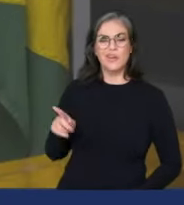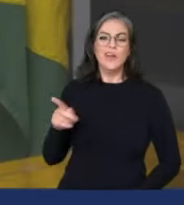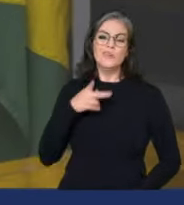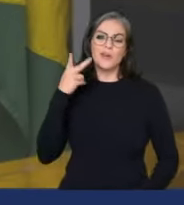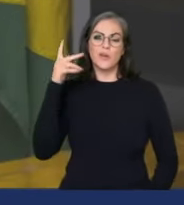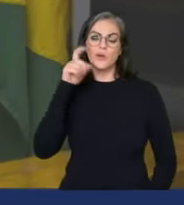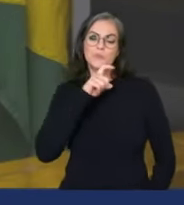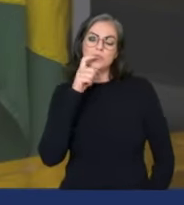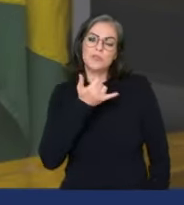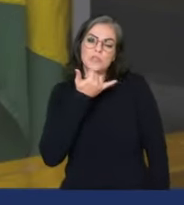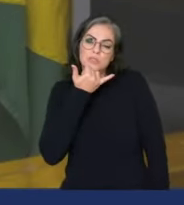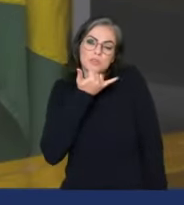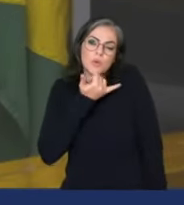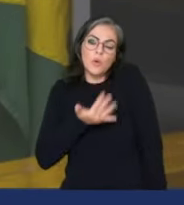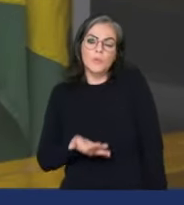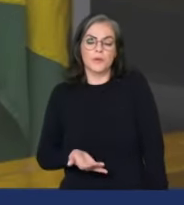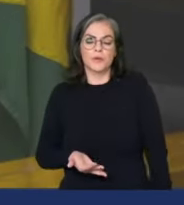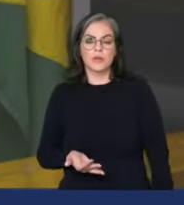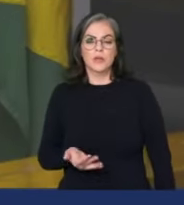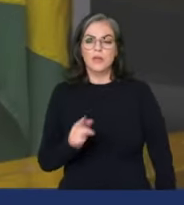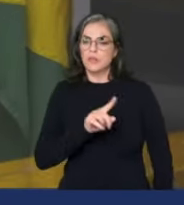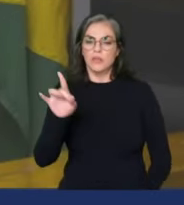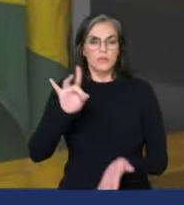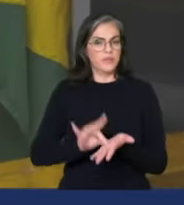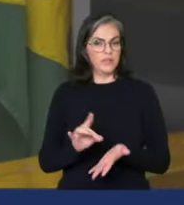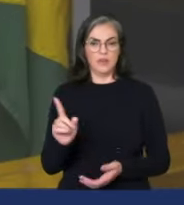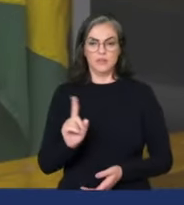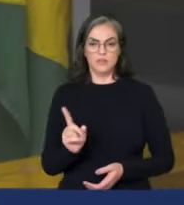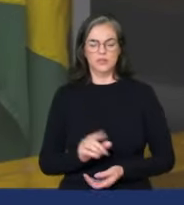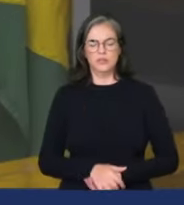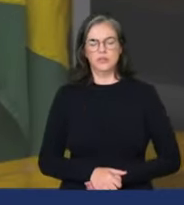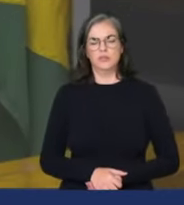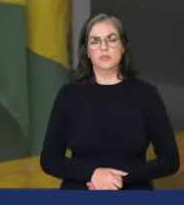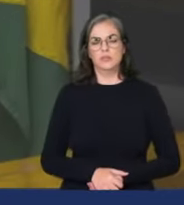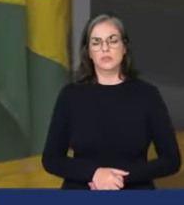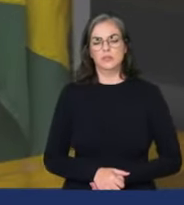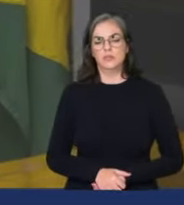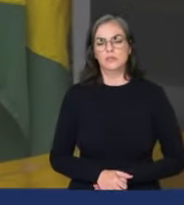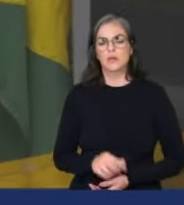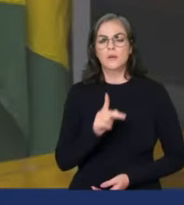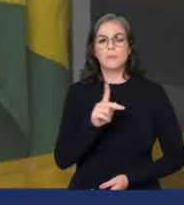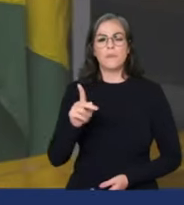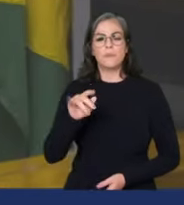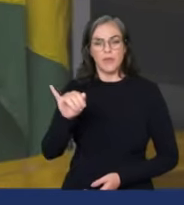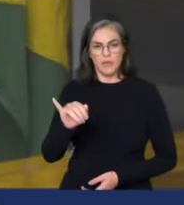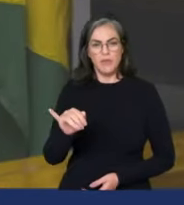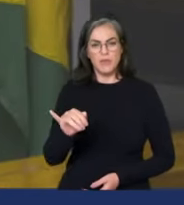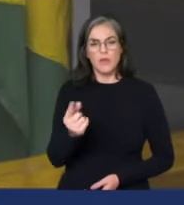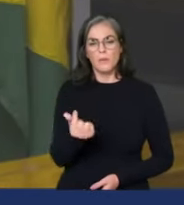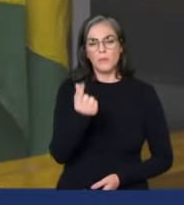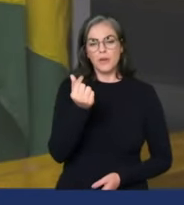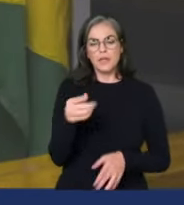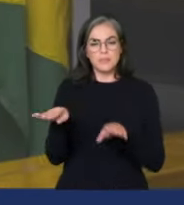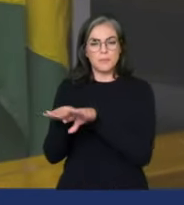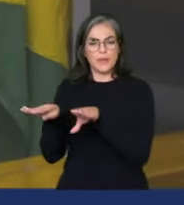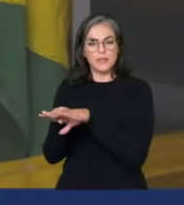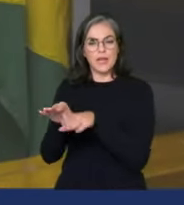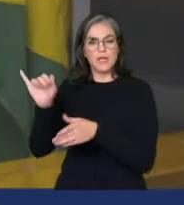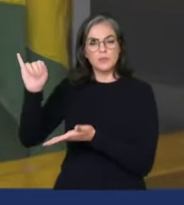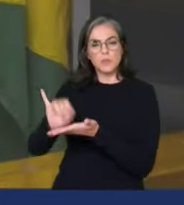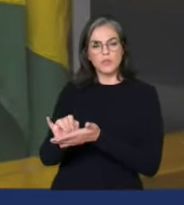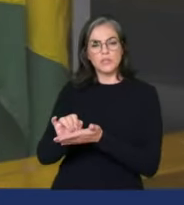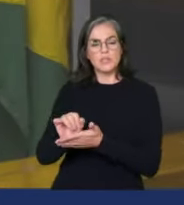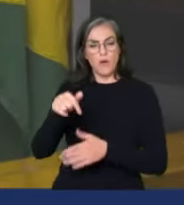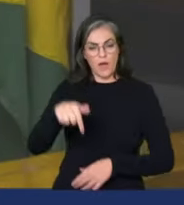desculpe, deputado, mas algo que não é verdade. Ele disse que o PPI, o preço de paridade de importação, é aplicado no Brasil